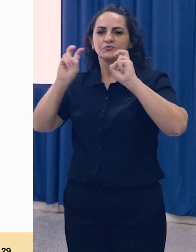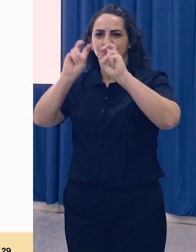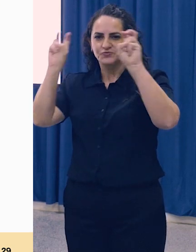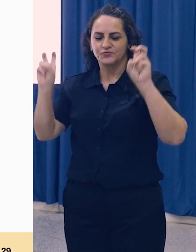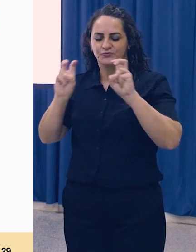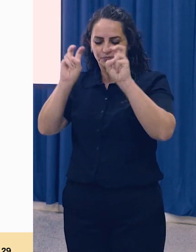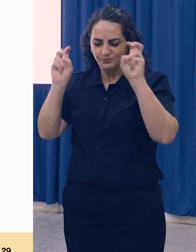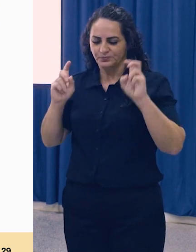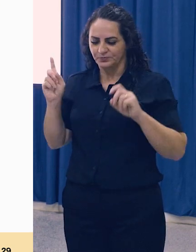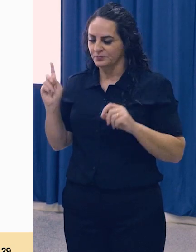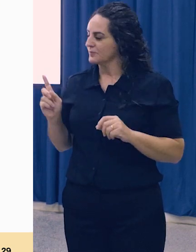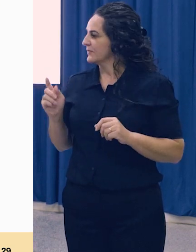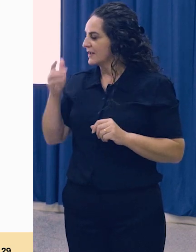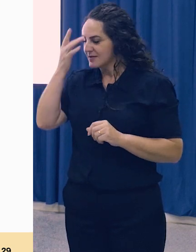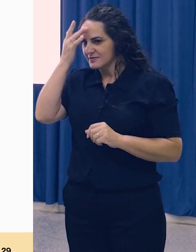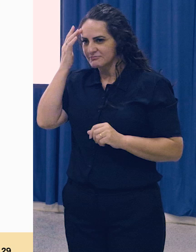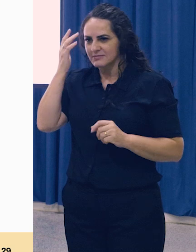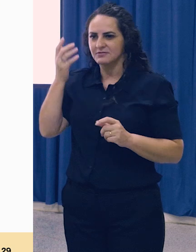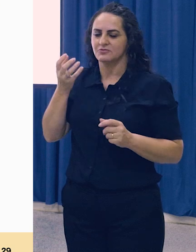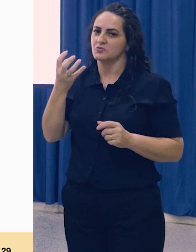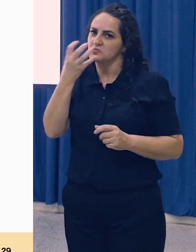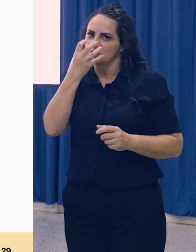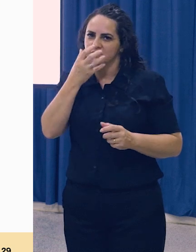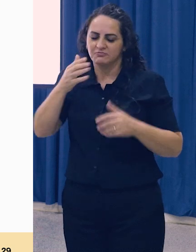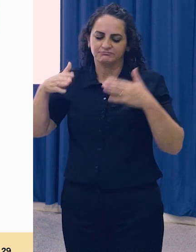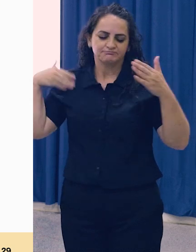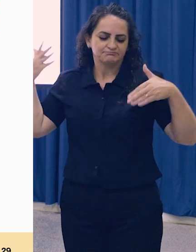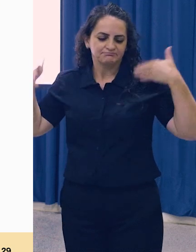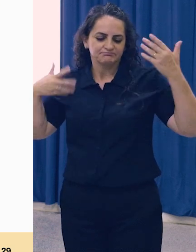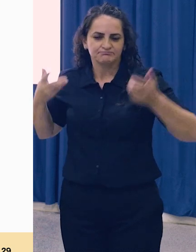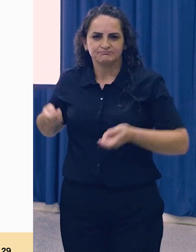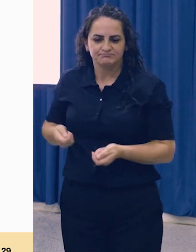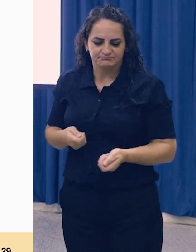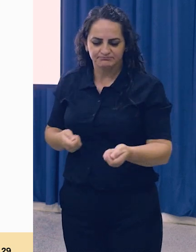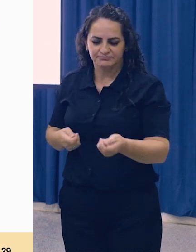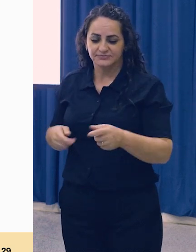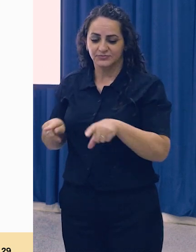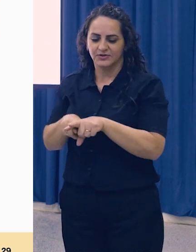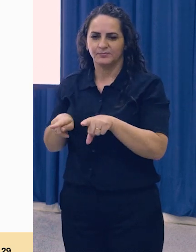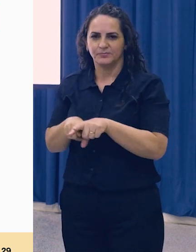que muitas pessoas passeavam com seus cachorros, então eles colocaram no